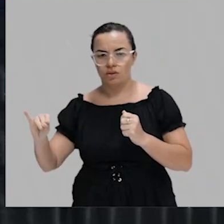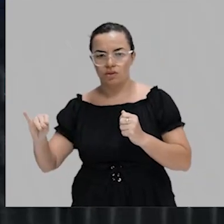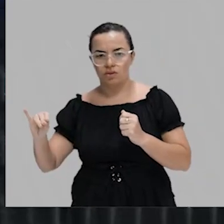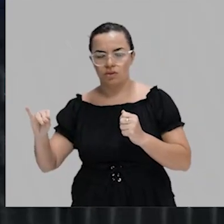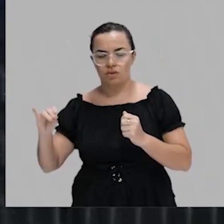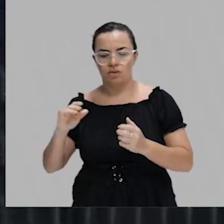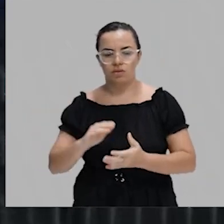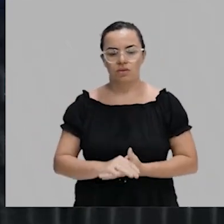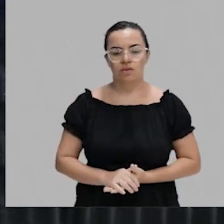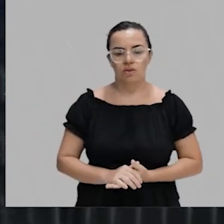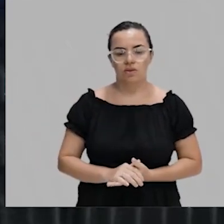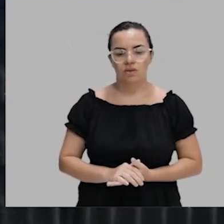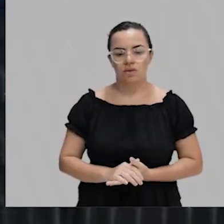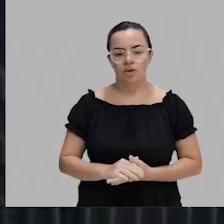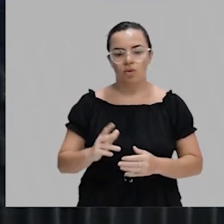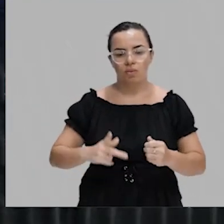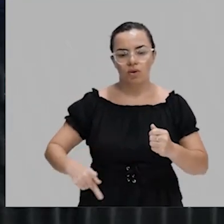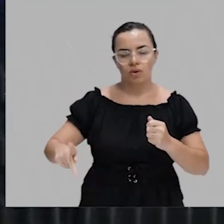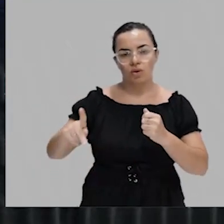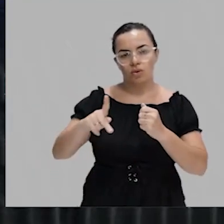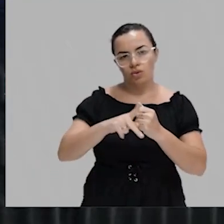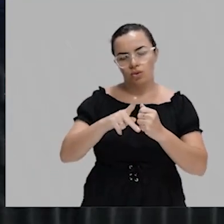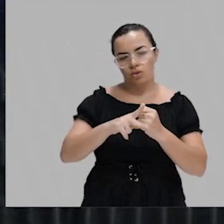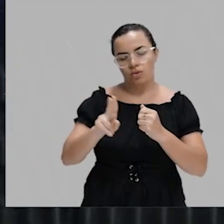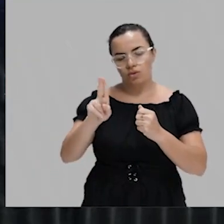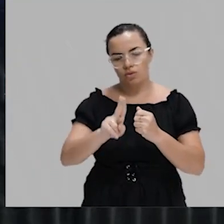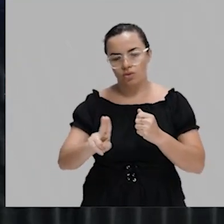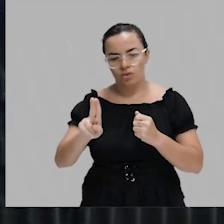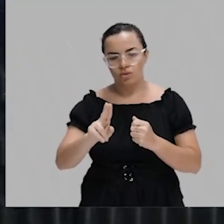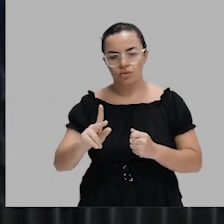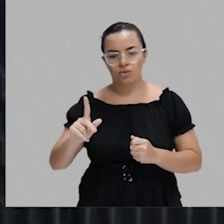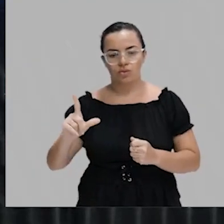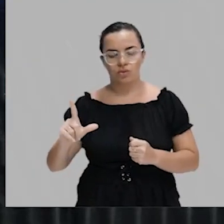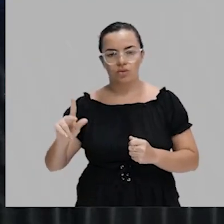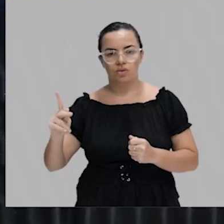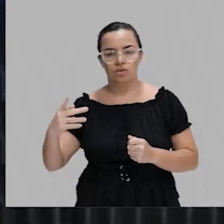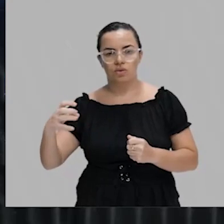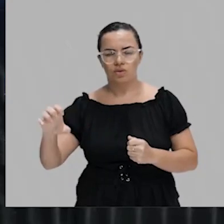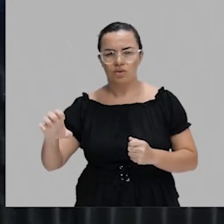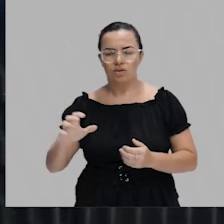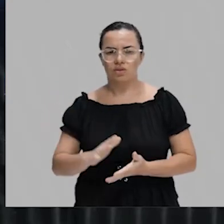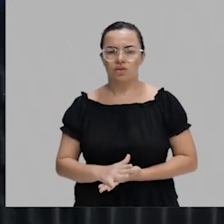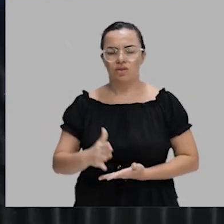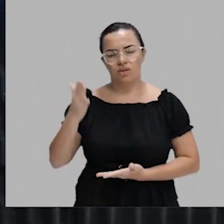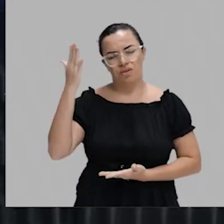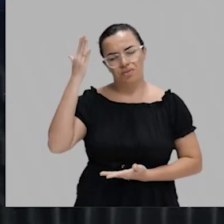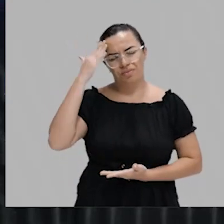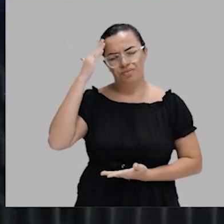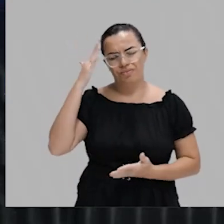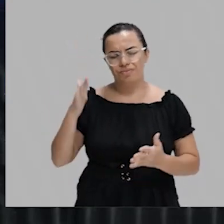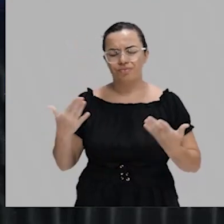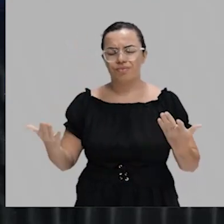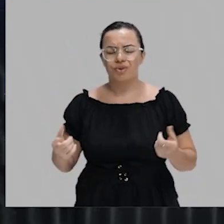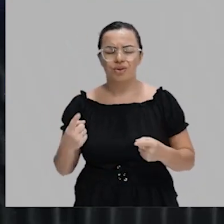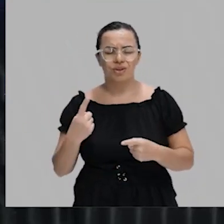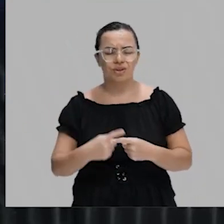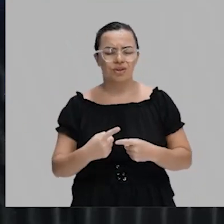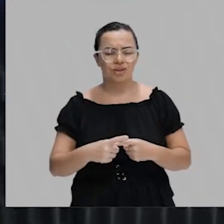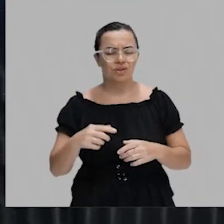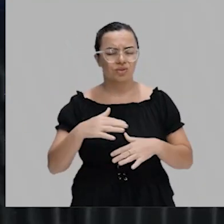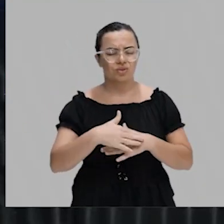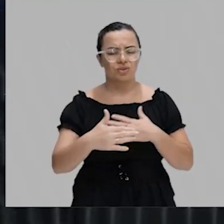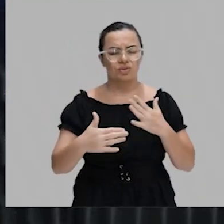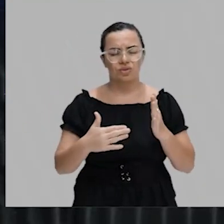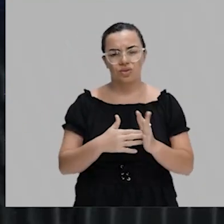indireto, admitindo o pronome lhe. Vocês estão entendendo? Para que tudo isso, Cacau? Ora, nós